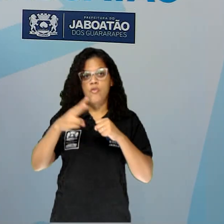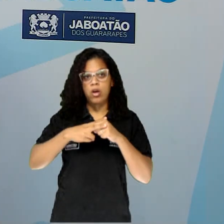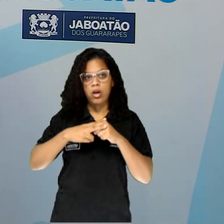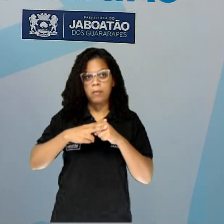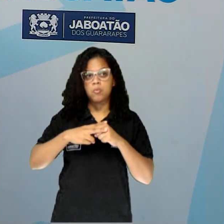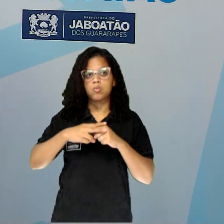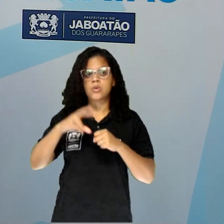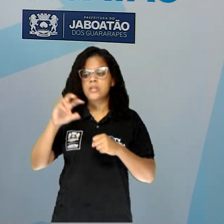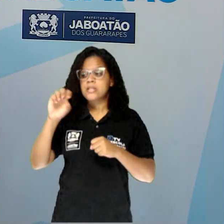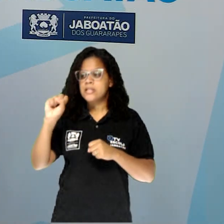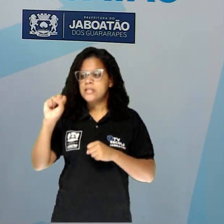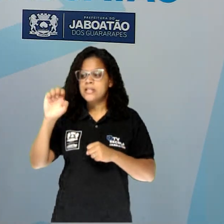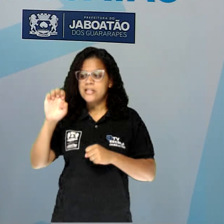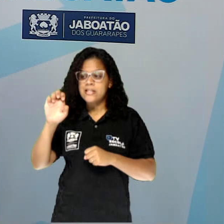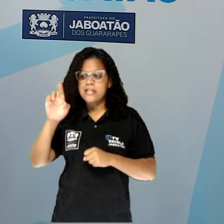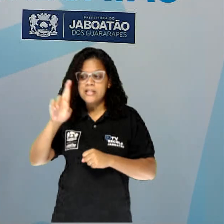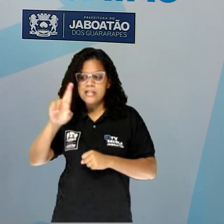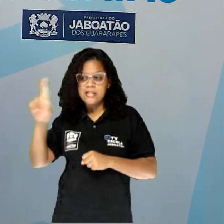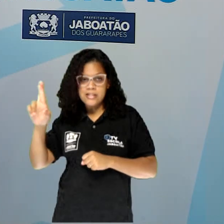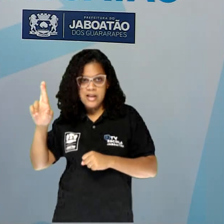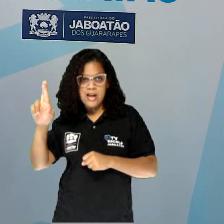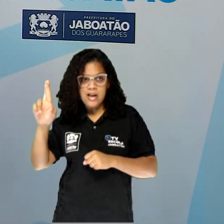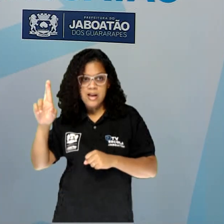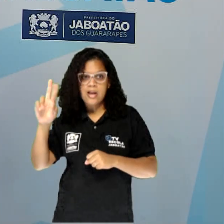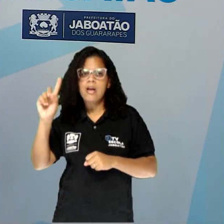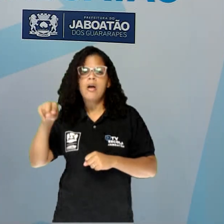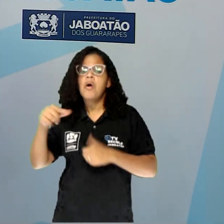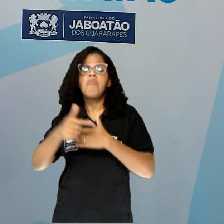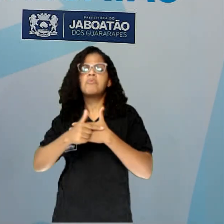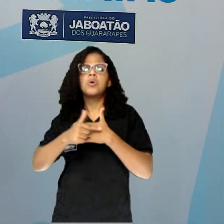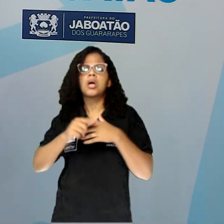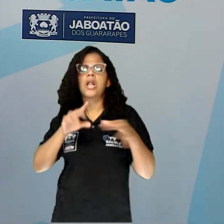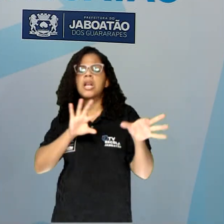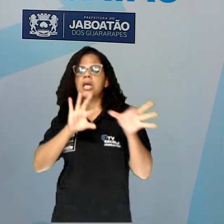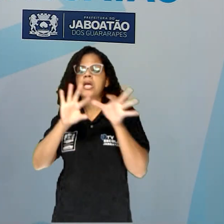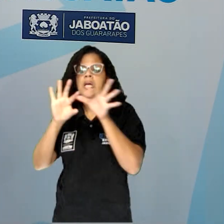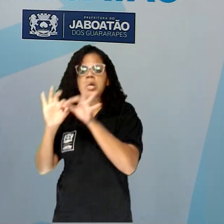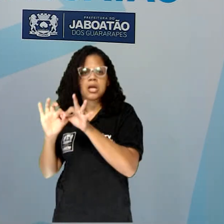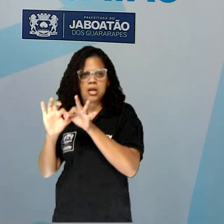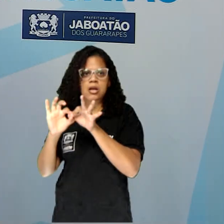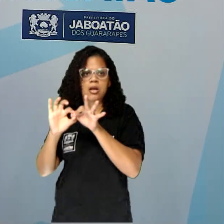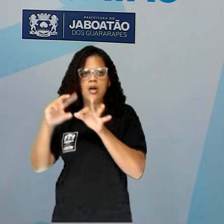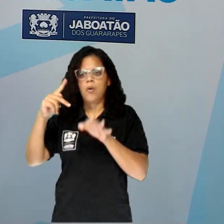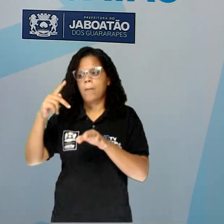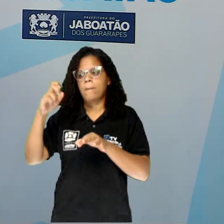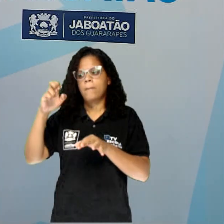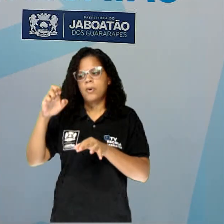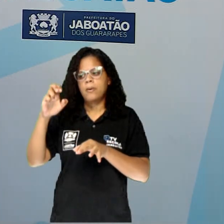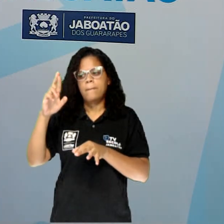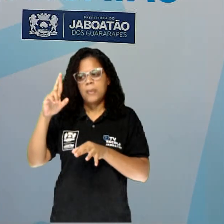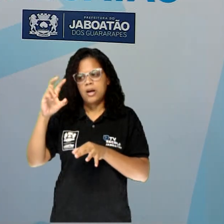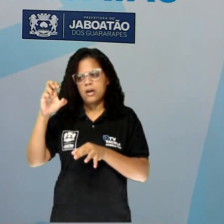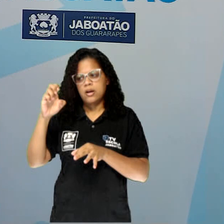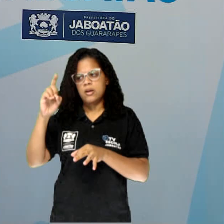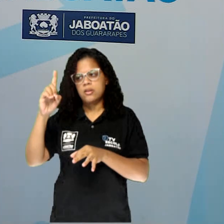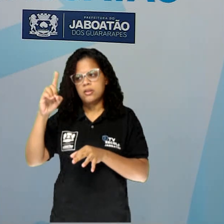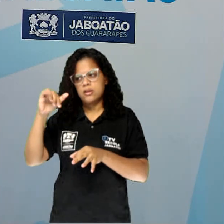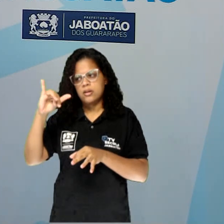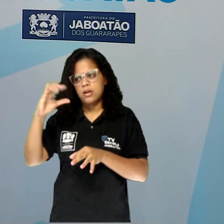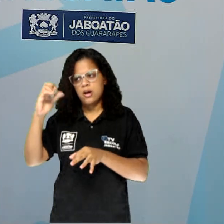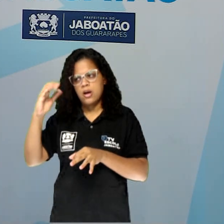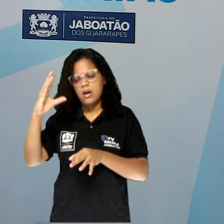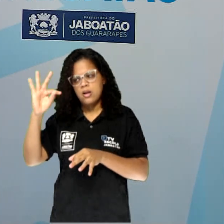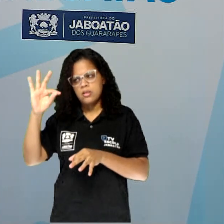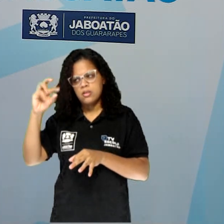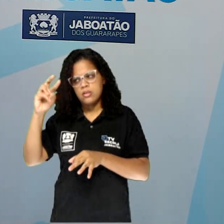neste contexto, é ligar justamente o sujeito ao seu predicativo. Portanto, quando nós lemos aqui, onde a